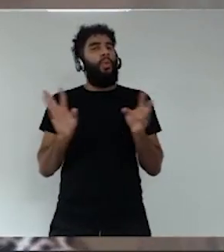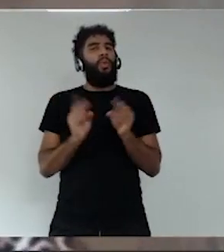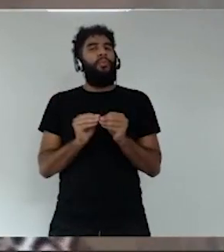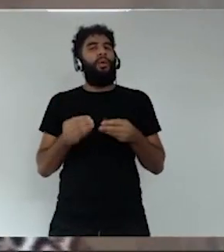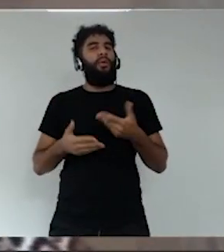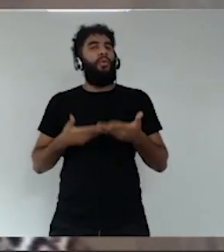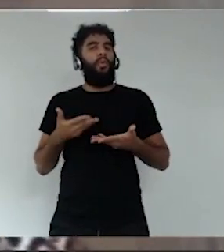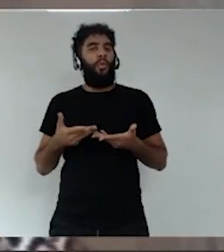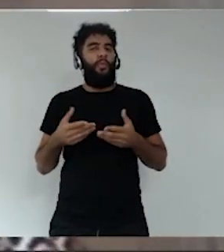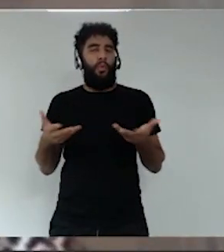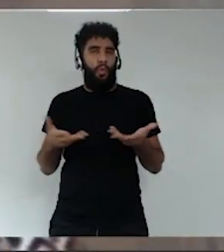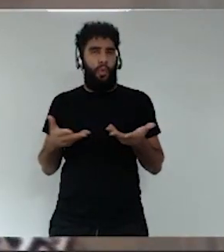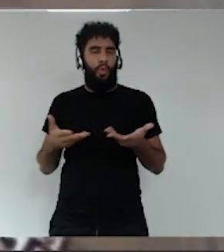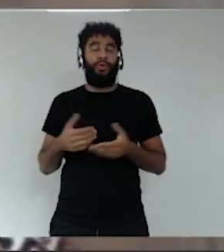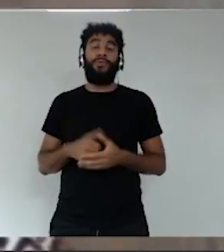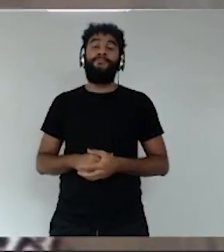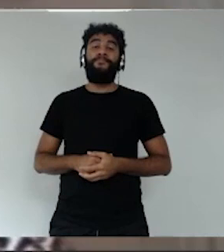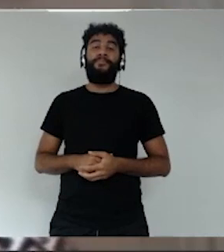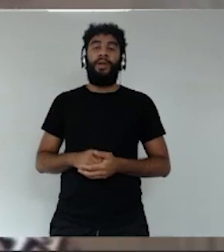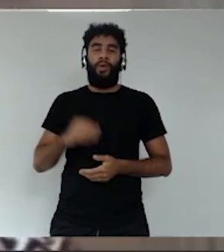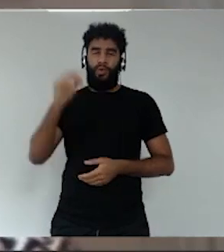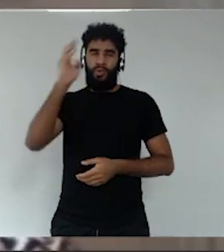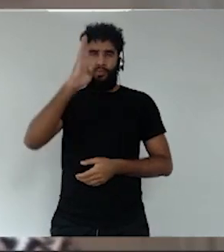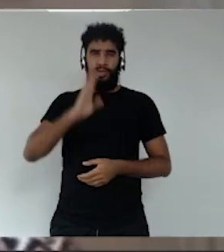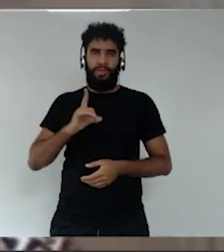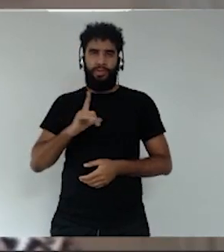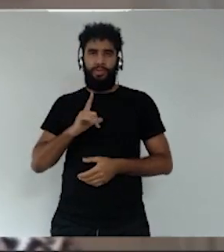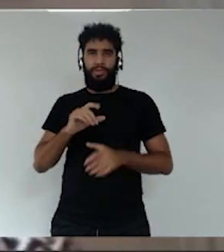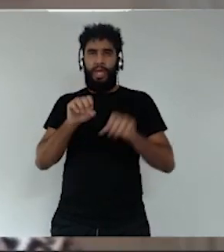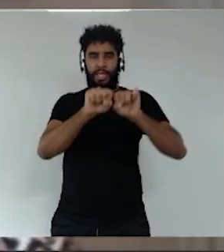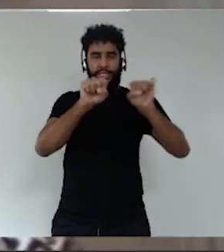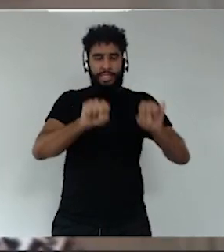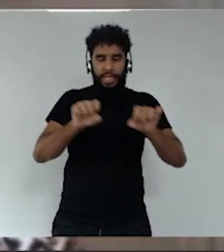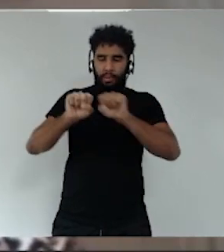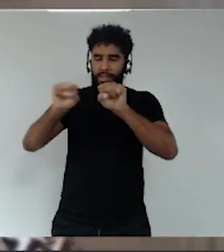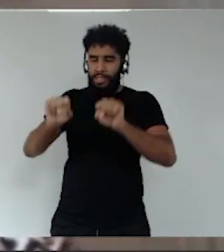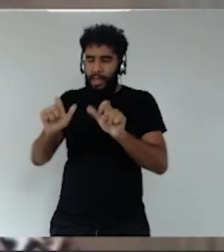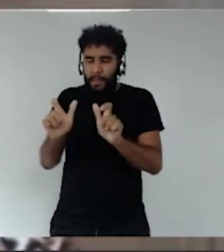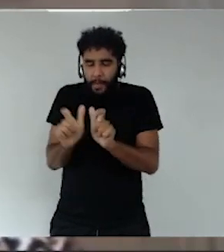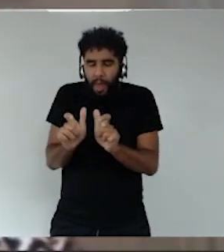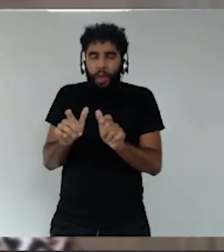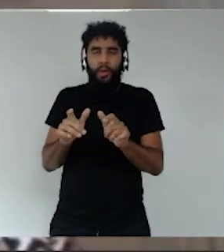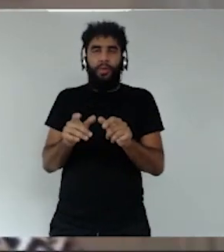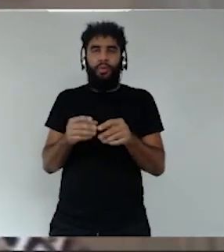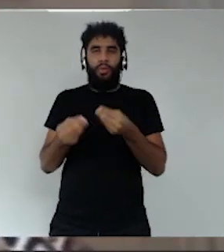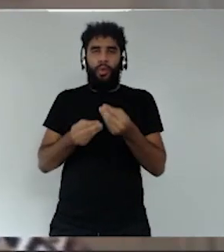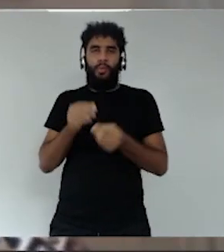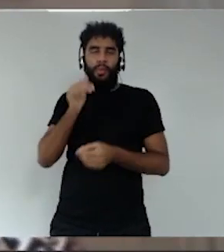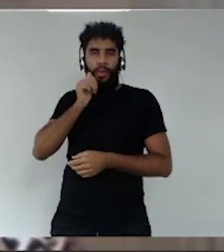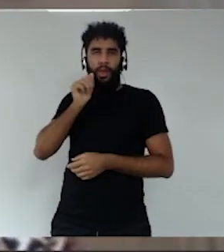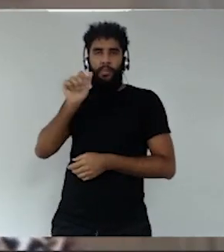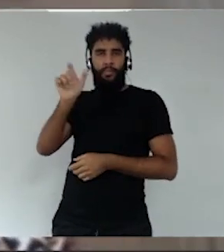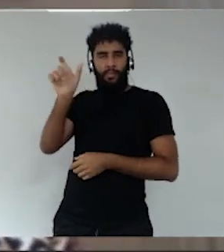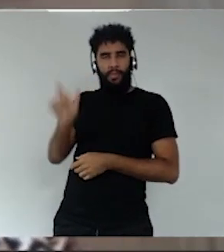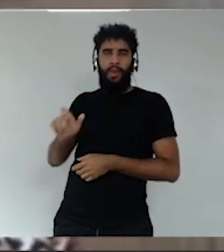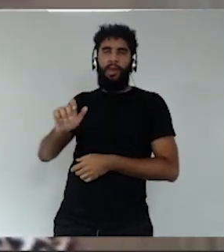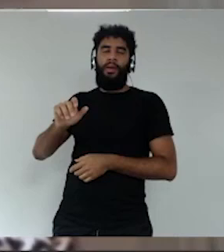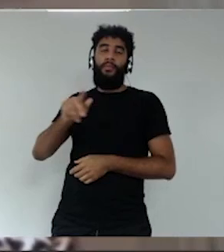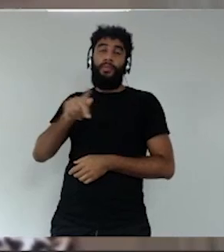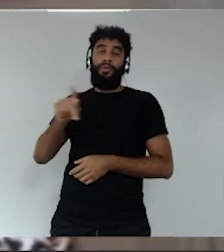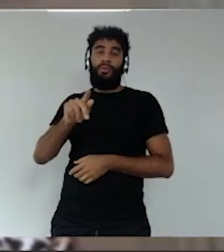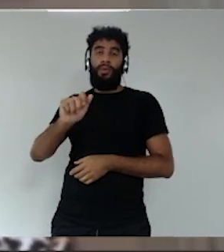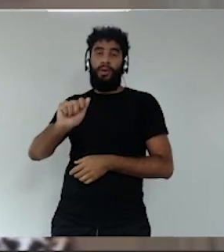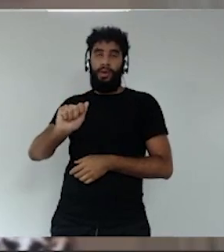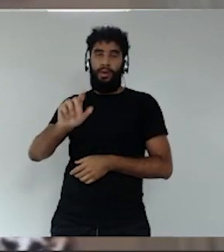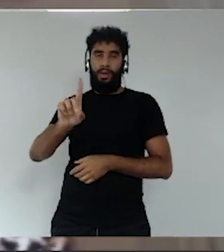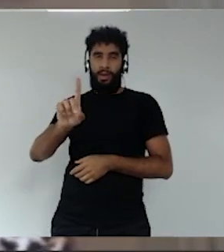nós temos hoje no Brasil um mini sistema de métodos consensuais de solução de conflitos, como a professora Ada, minha saudosa professora Ada Pellegrini